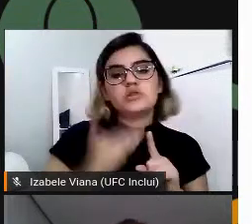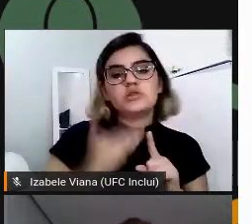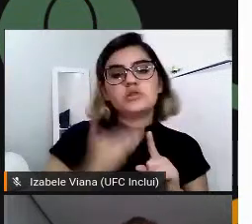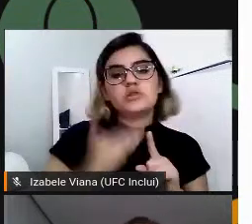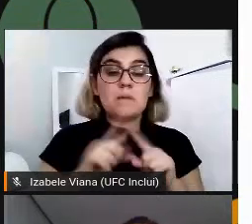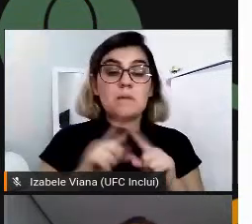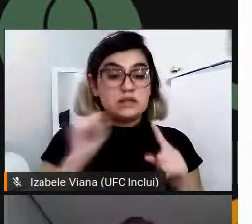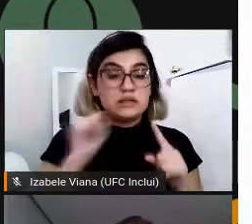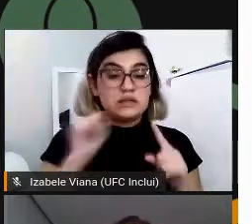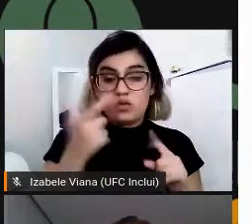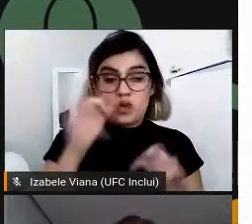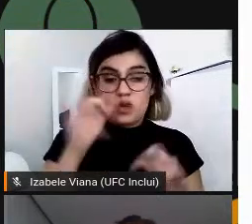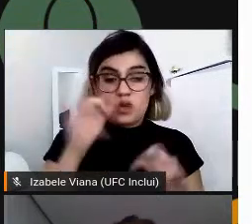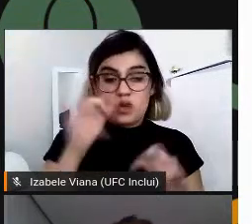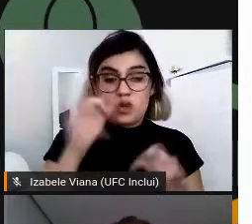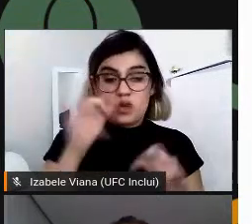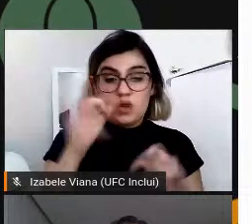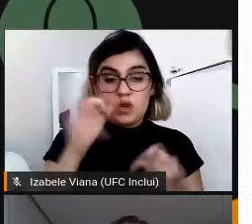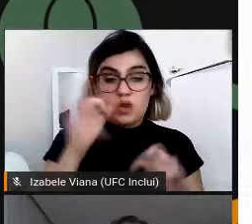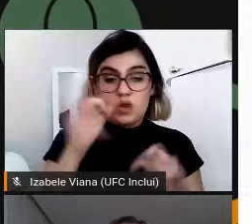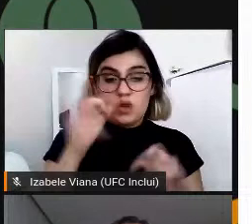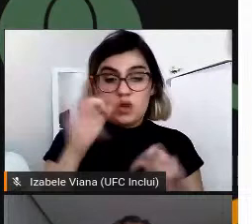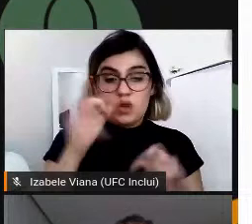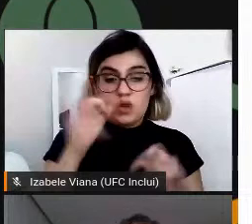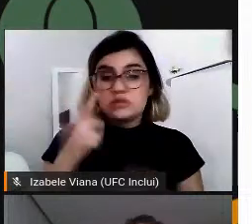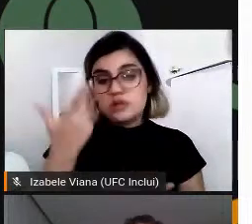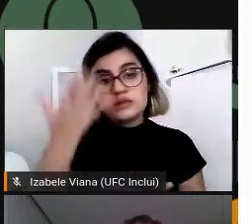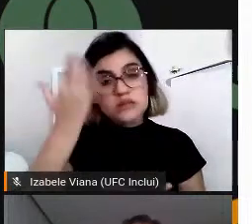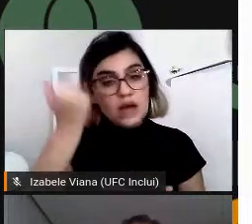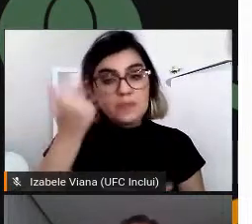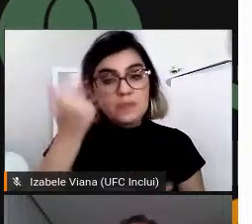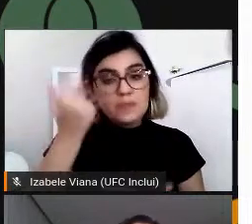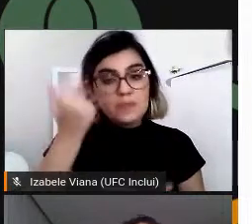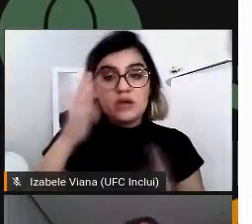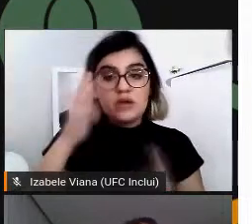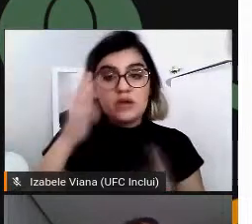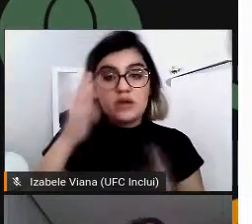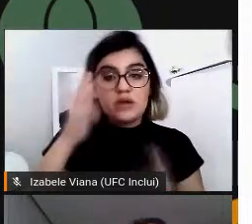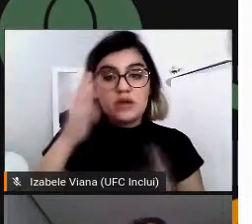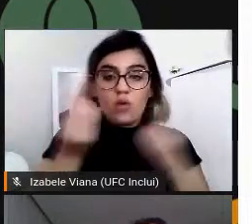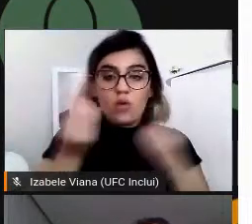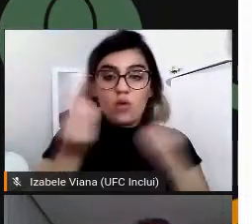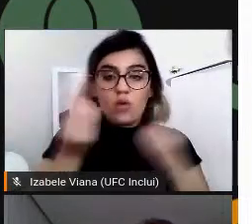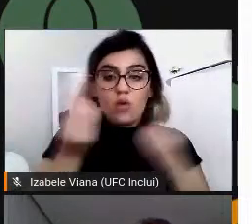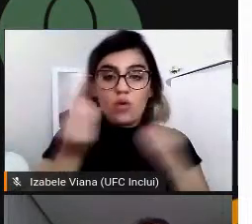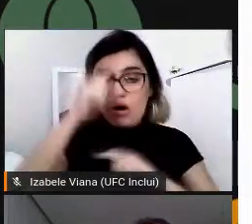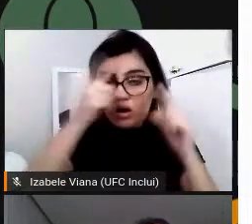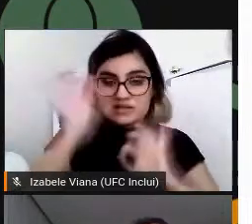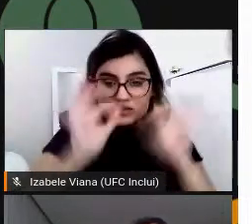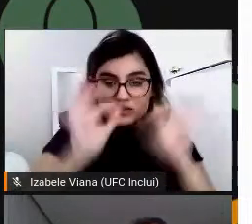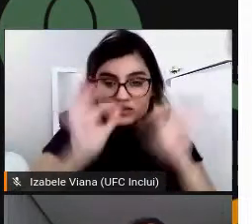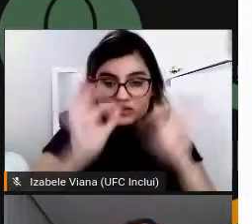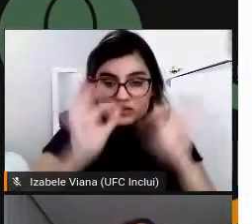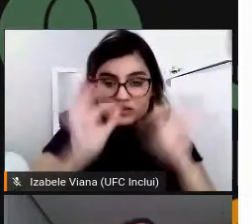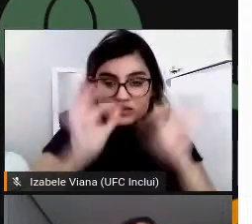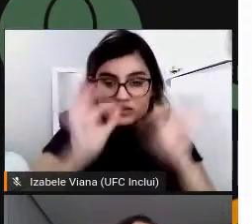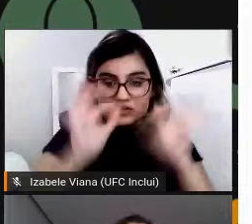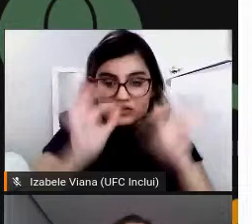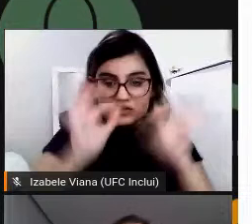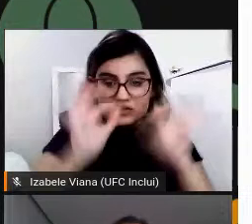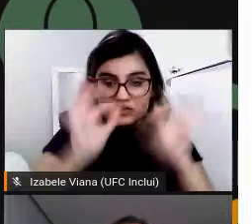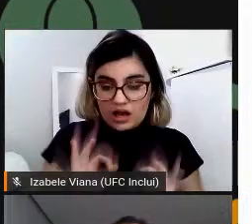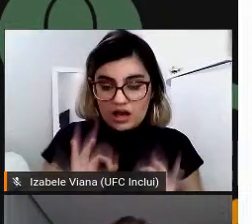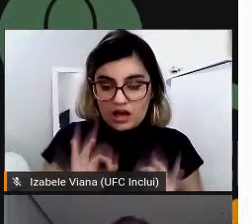sem sabermos o que, que a gente quer estruturar as nossas ideias, a gente vai começar ali olhando um mundo